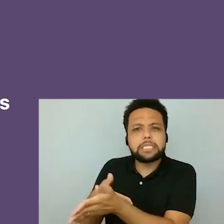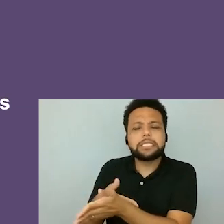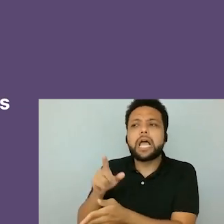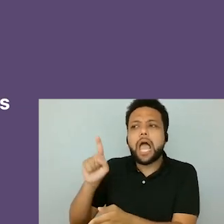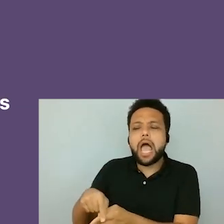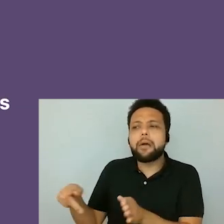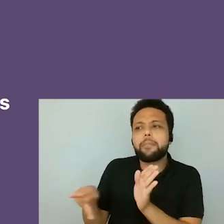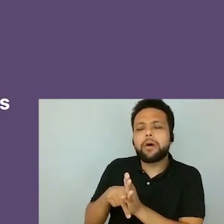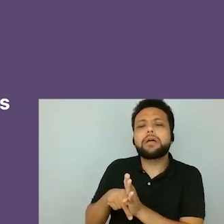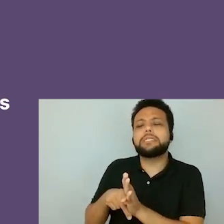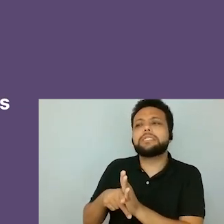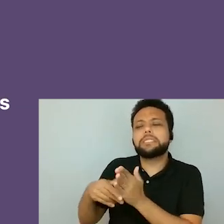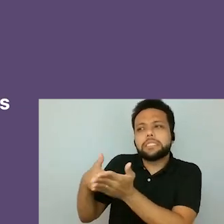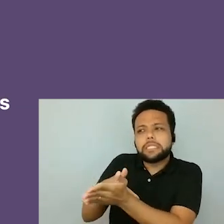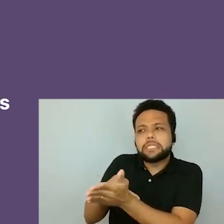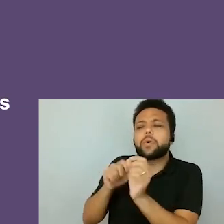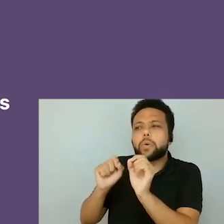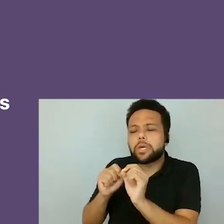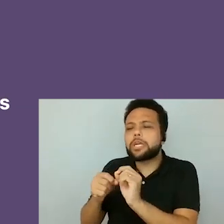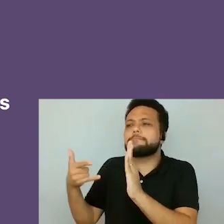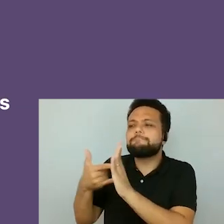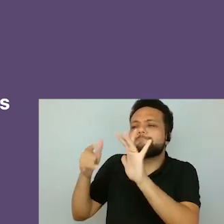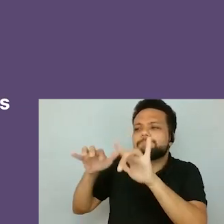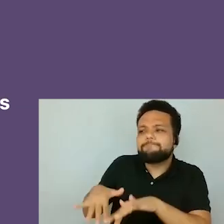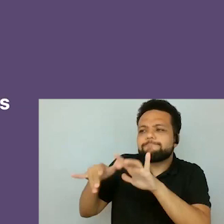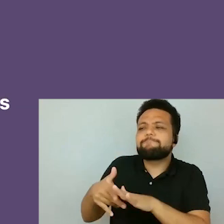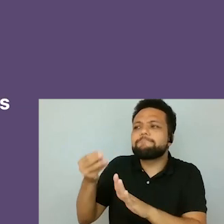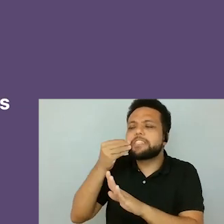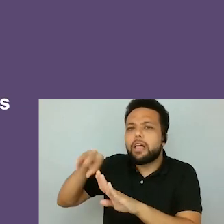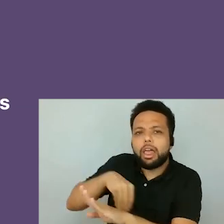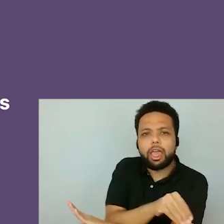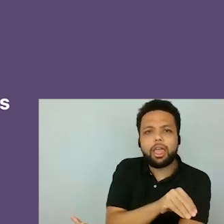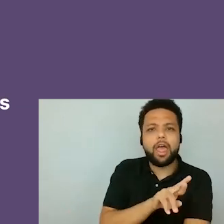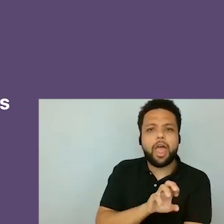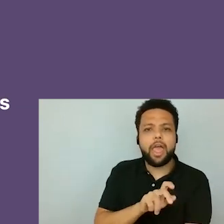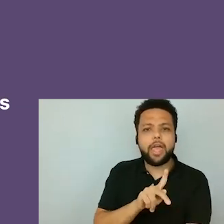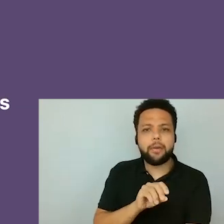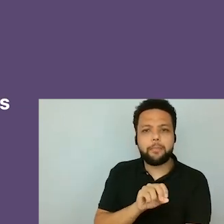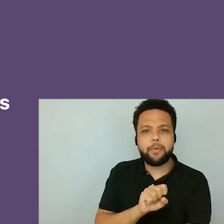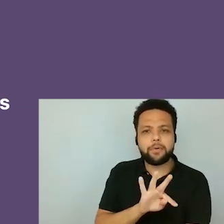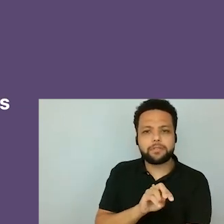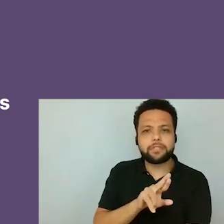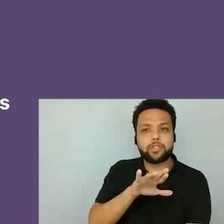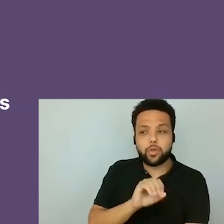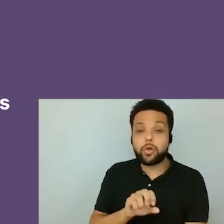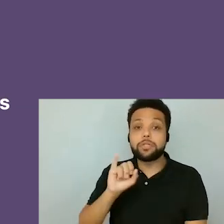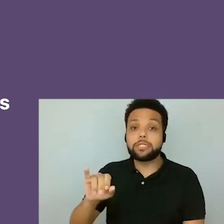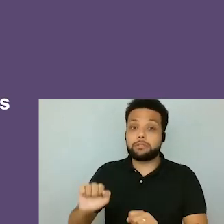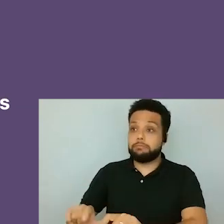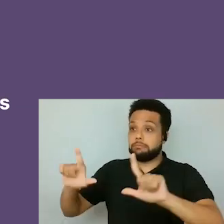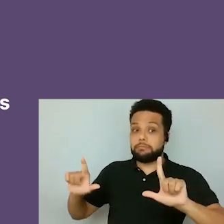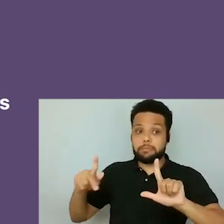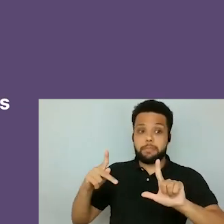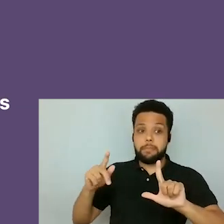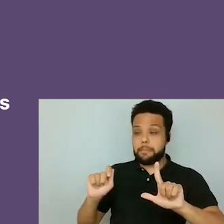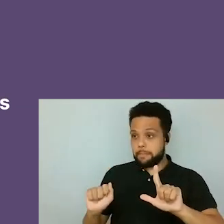e o segredo acabar indo para o repositório de todo jeito. Então, a detecção de segredos na pipeline e a interrupção da sua